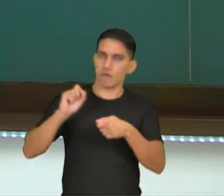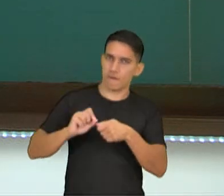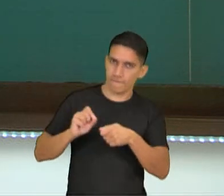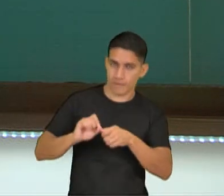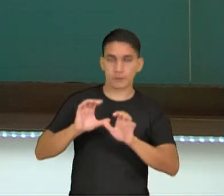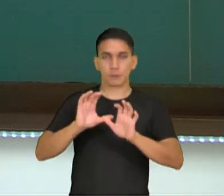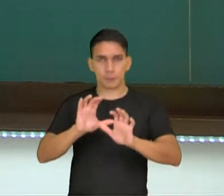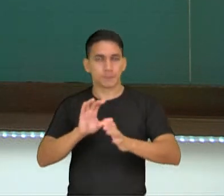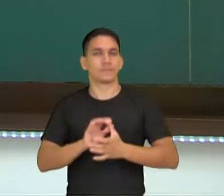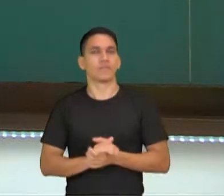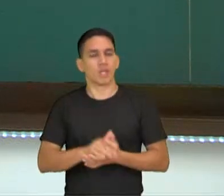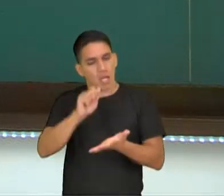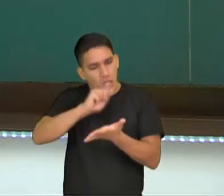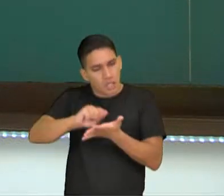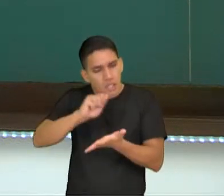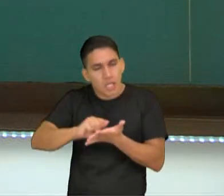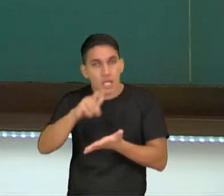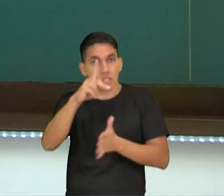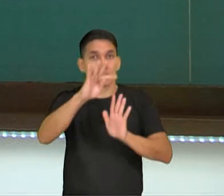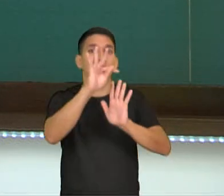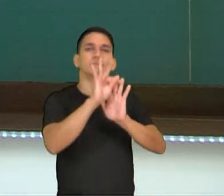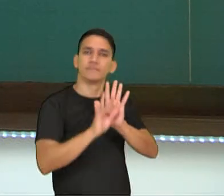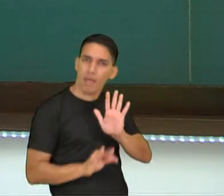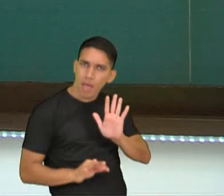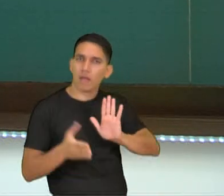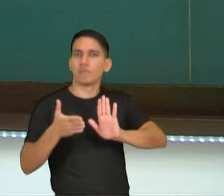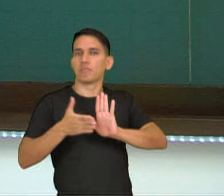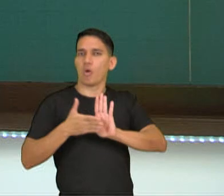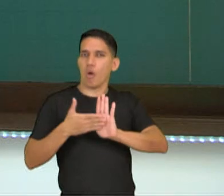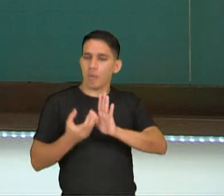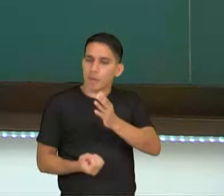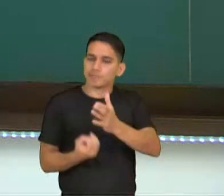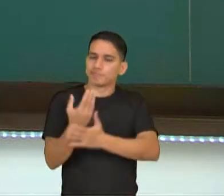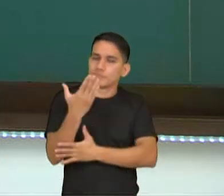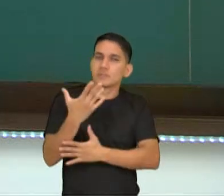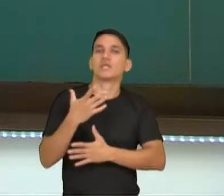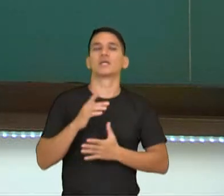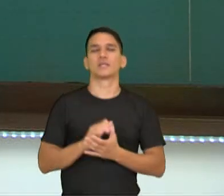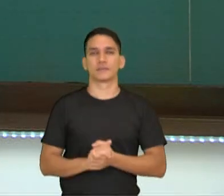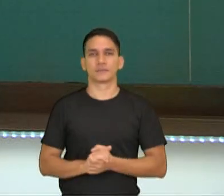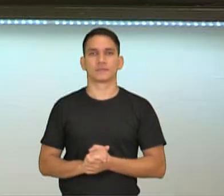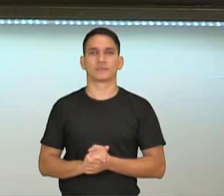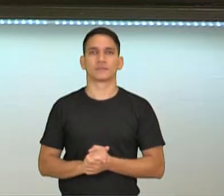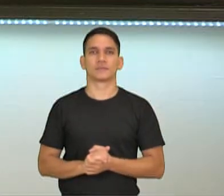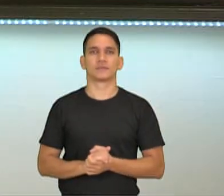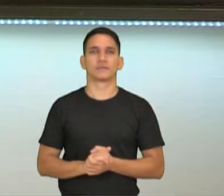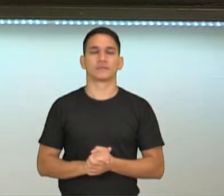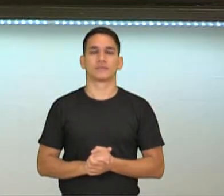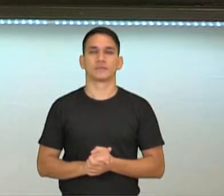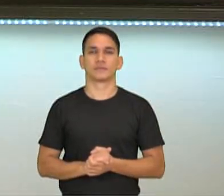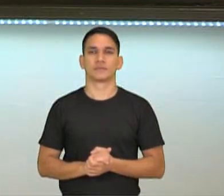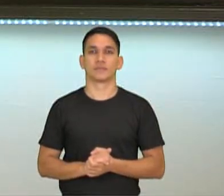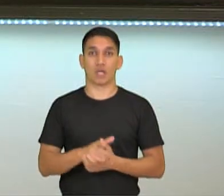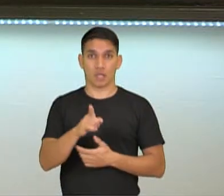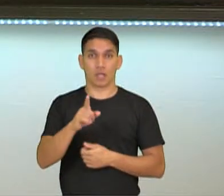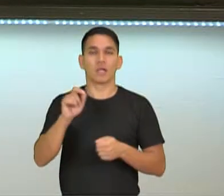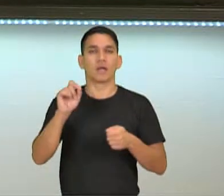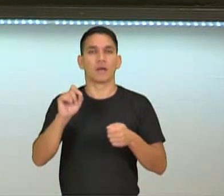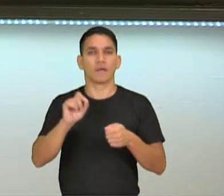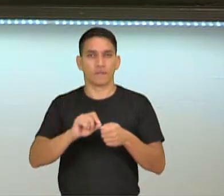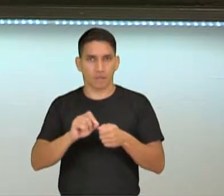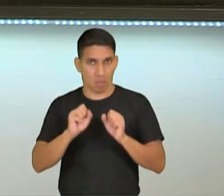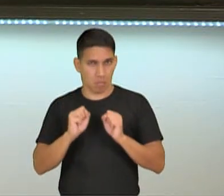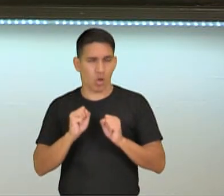né, escreverem esse texto, essa proposta de produção textual, tá? Vocês também